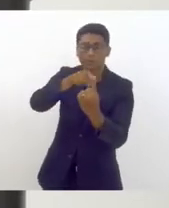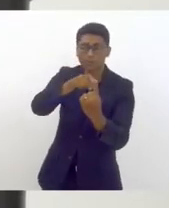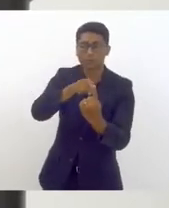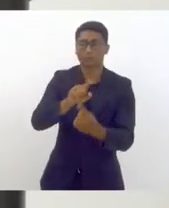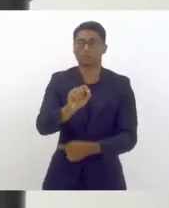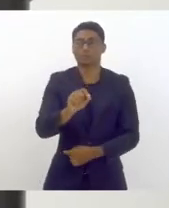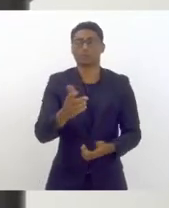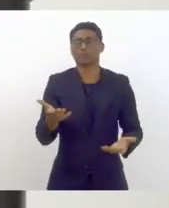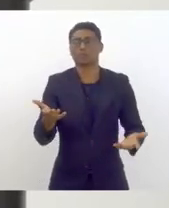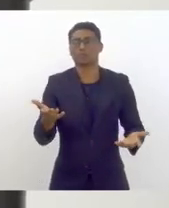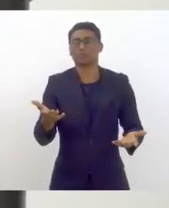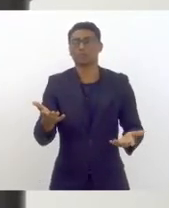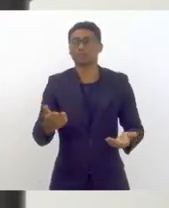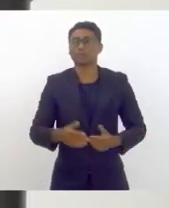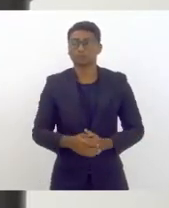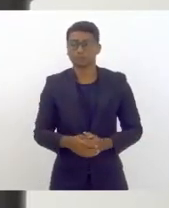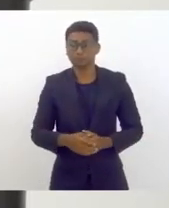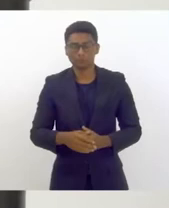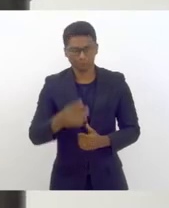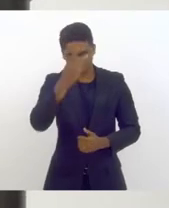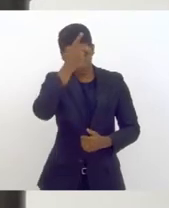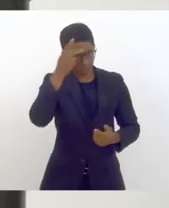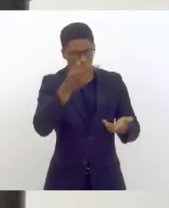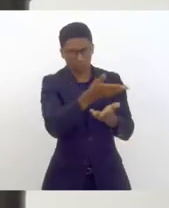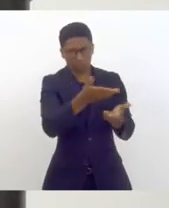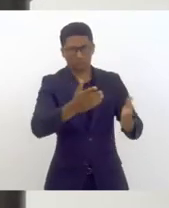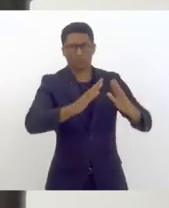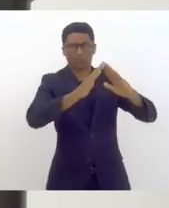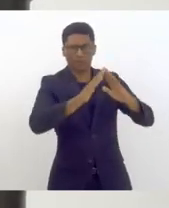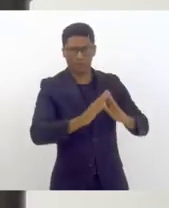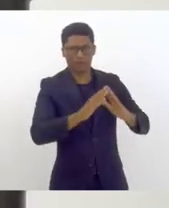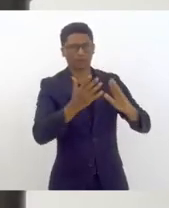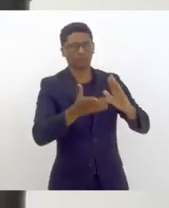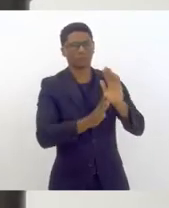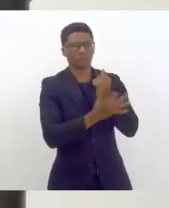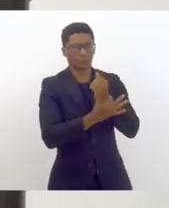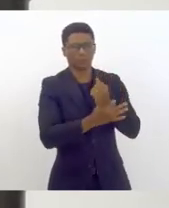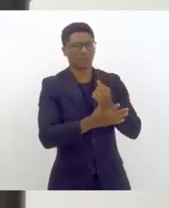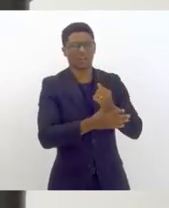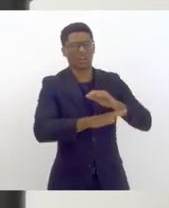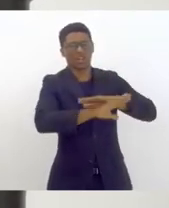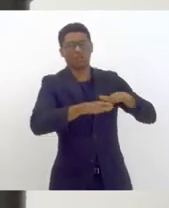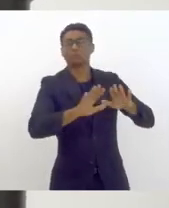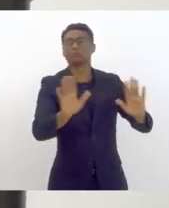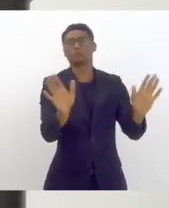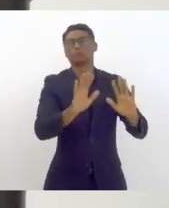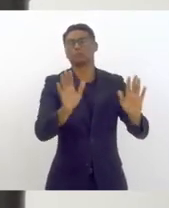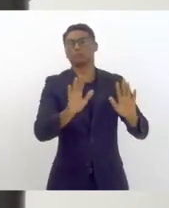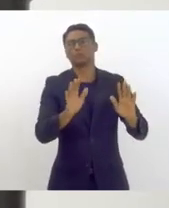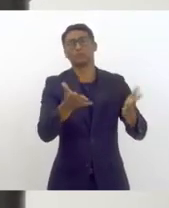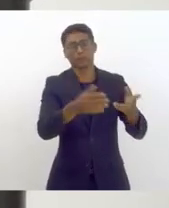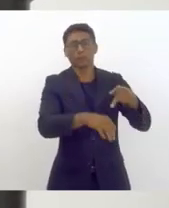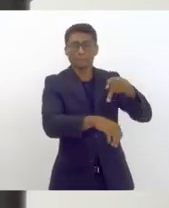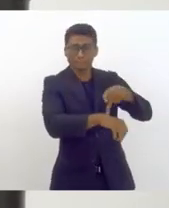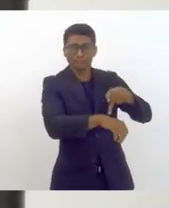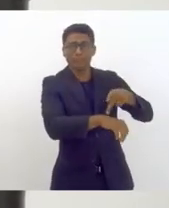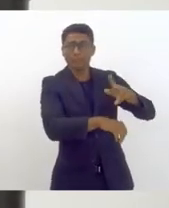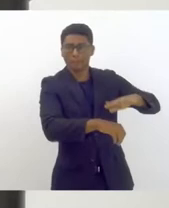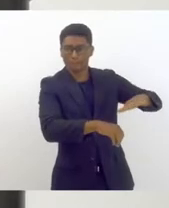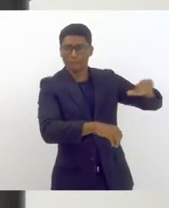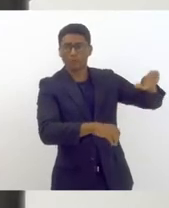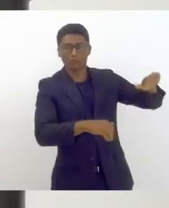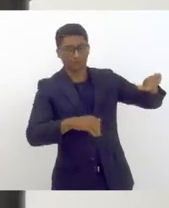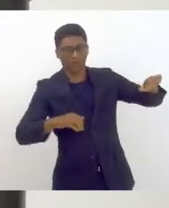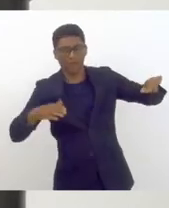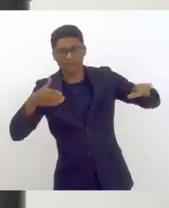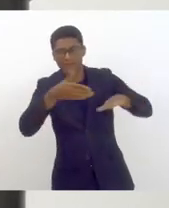a gente não quer tirar o direito do morador, a segurança dele, a gente quer ter o acesso à montanha, mas sempre prezando o